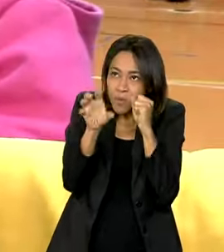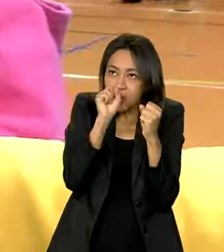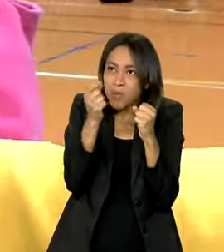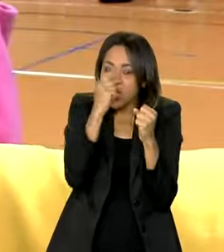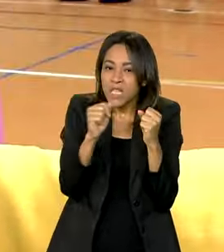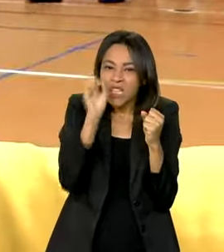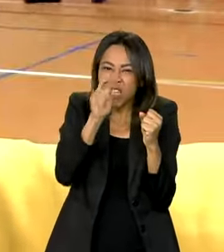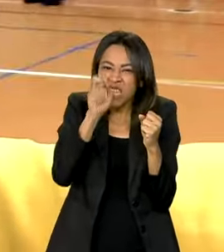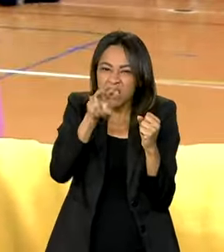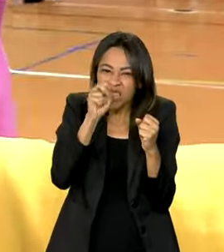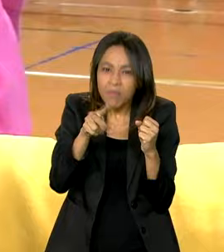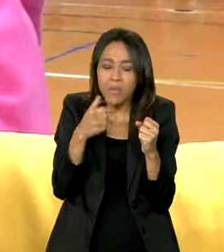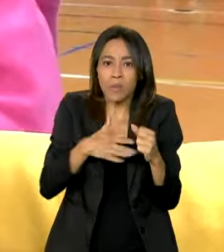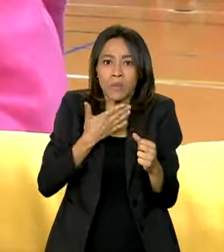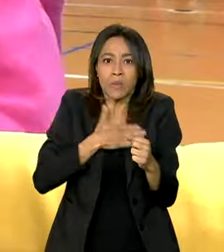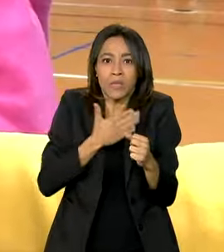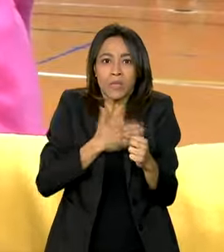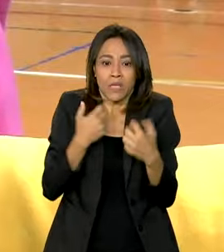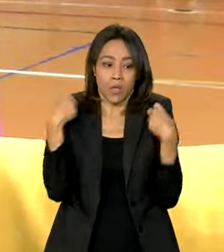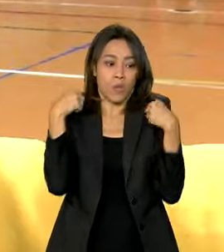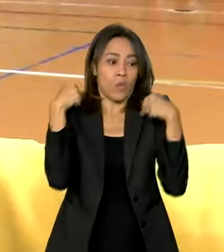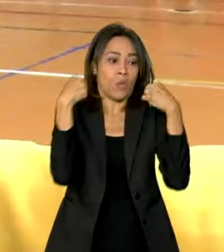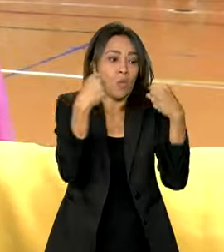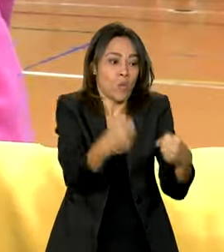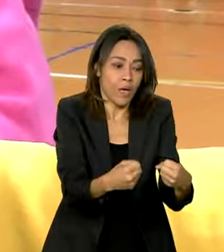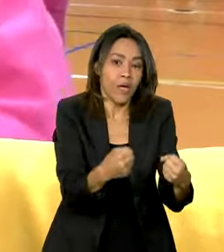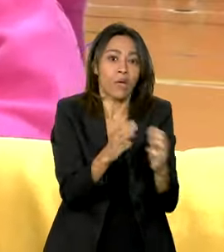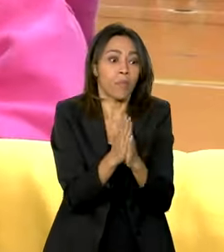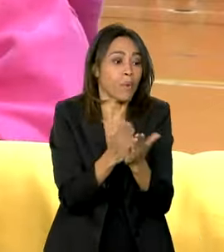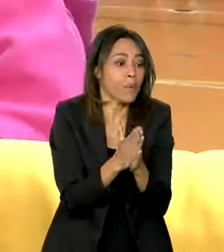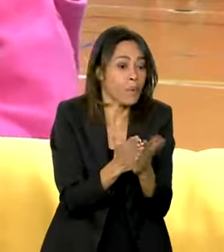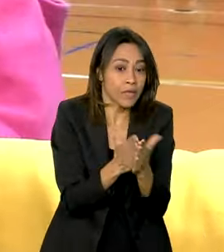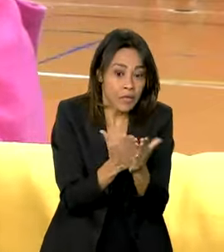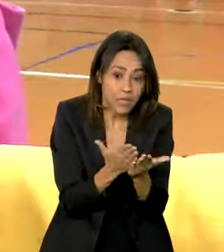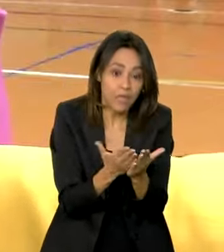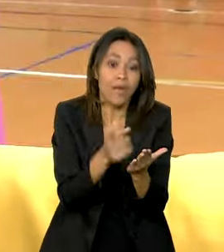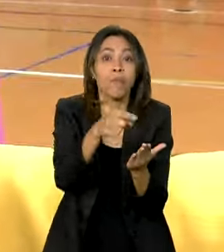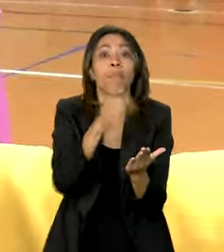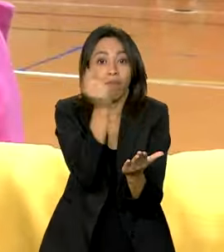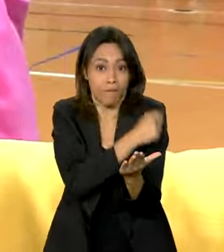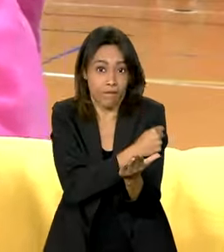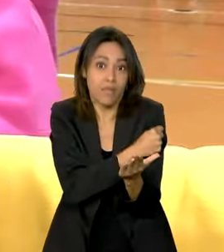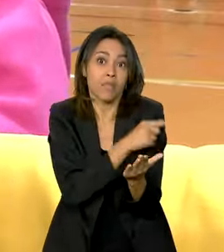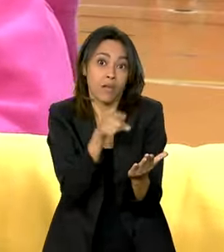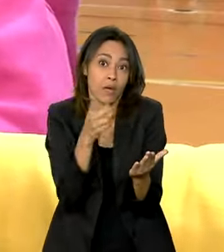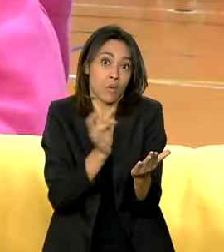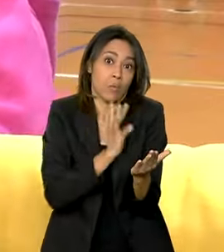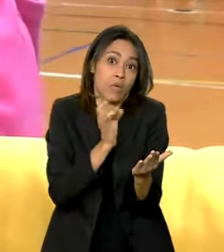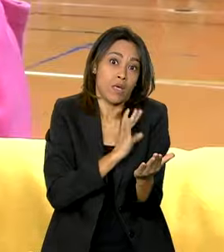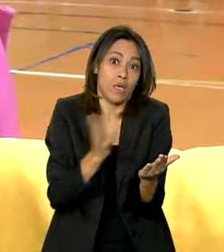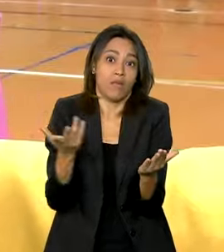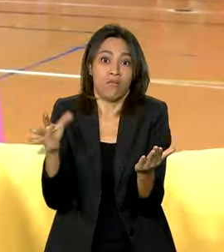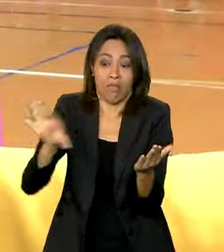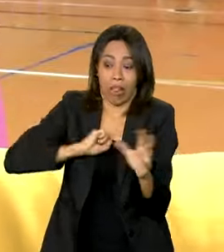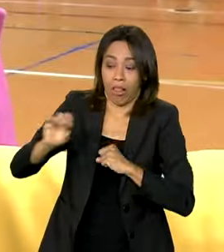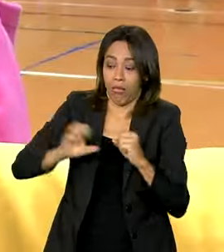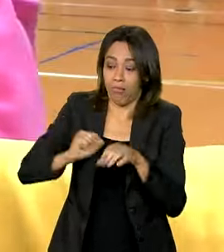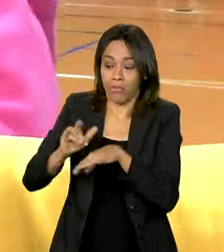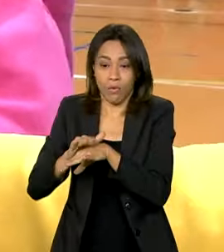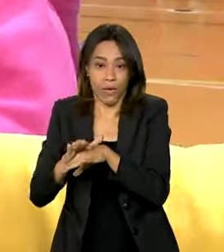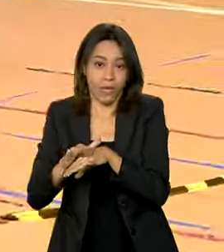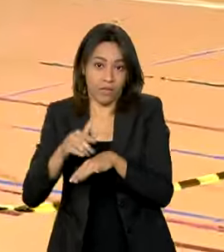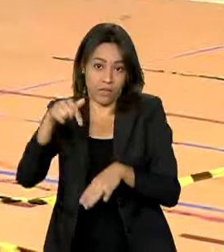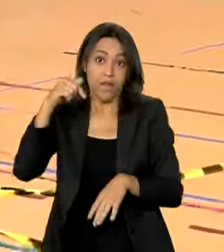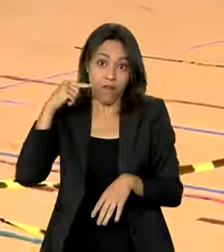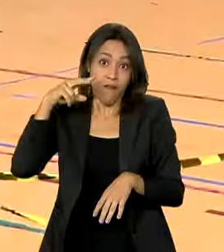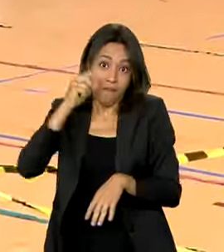medo. Daí a primeira coisa que eu fiz foi correndo pegar a carteira de vacina dela, para poder vacinar ela, né, com medo dessas doenças, vacinei aqui no